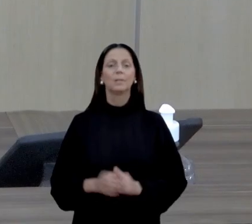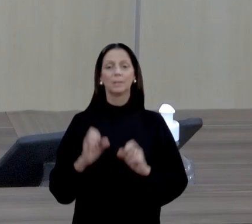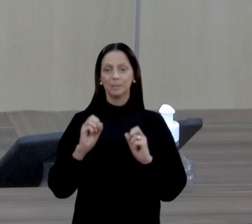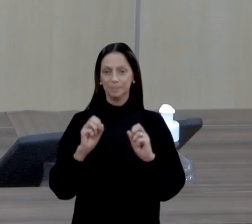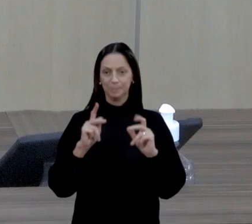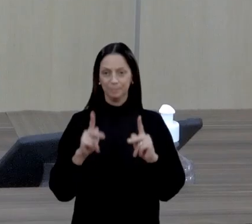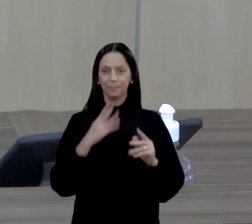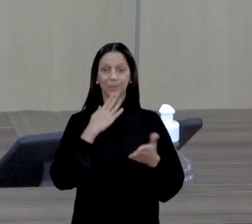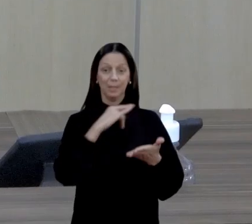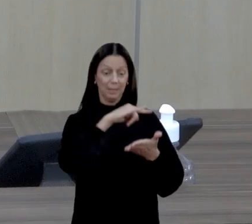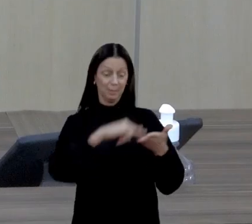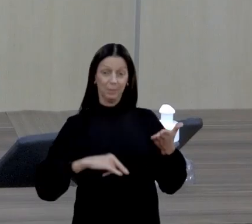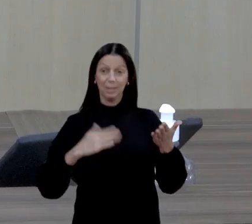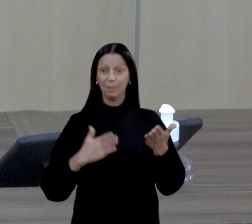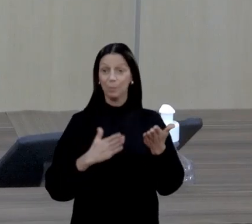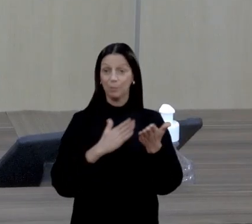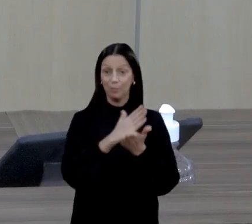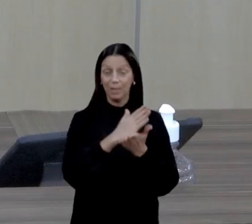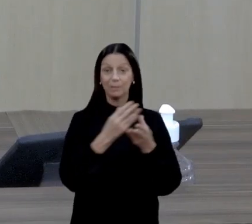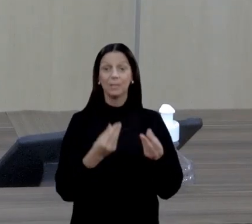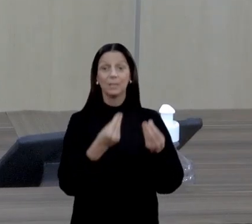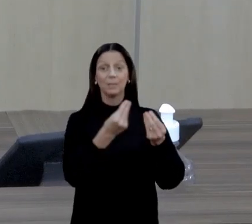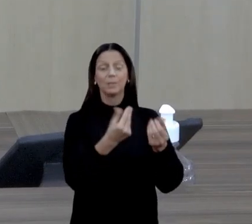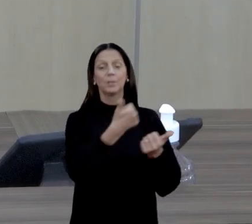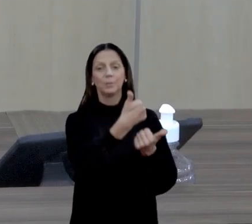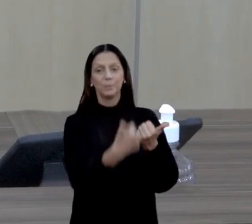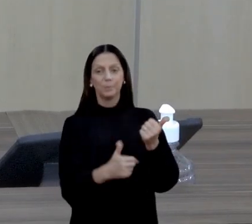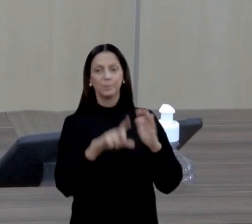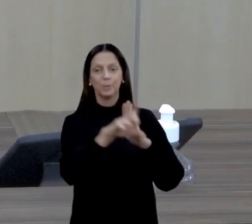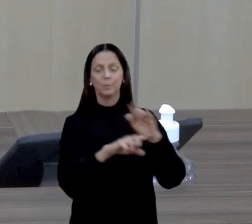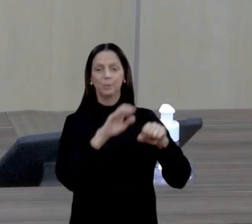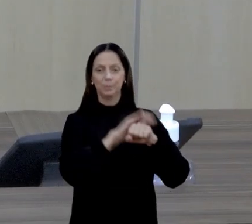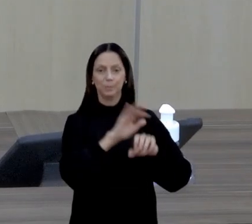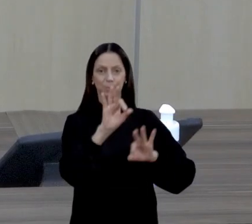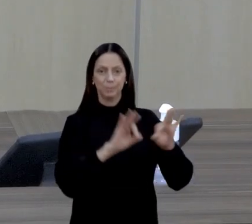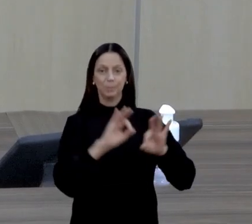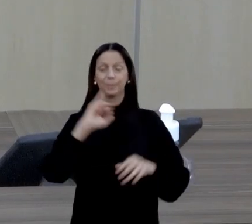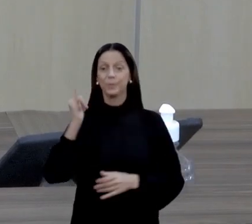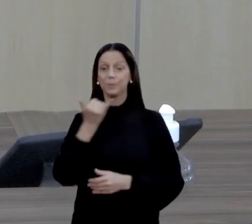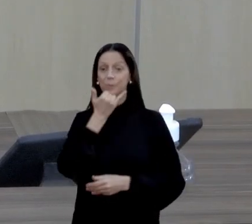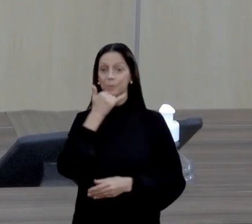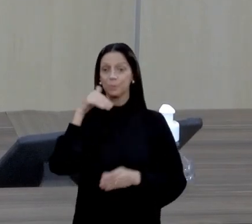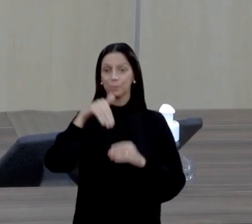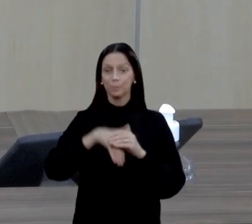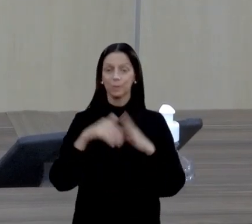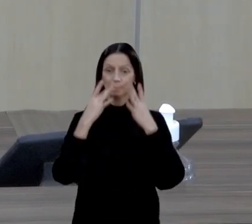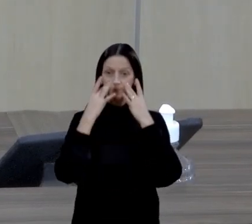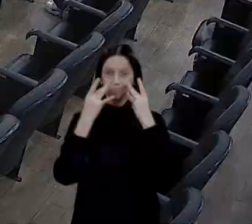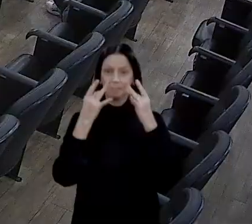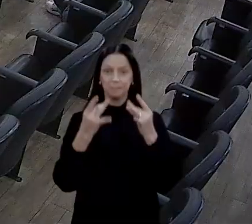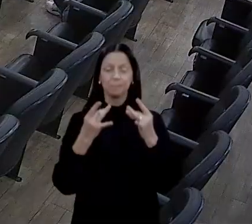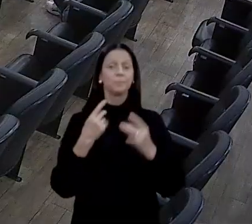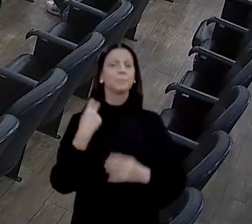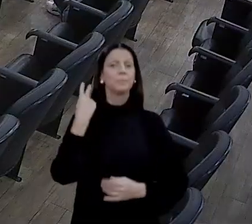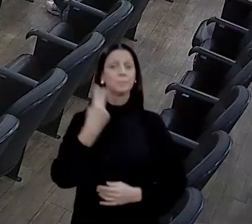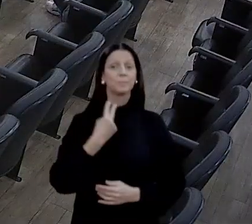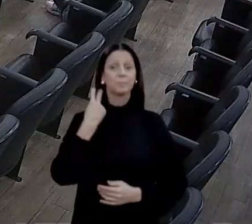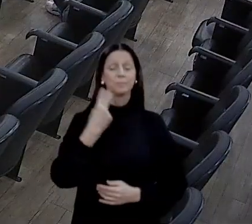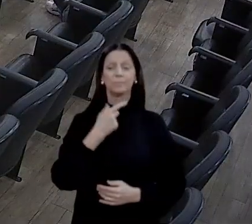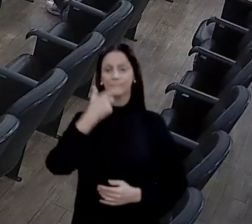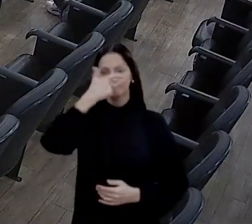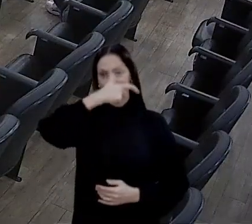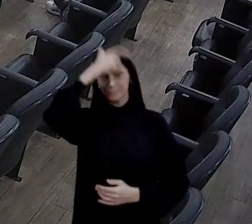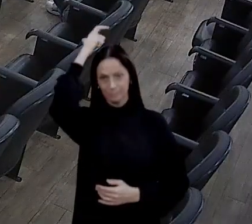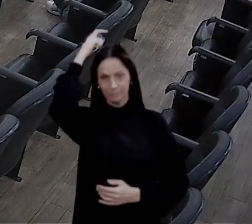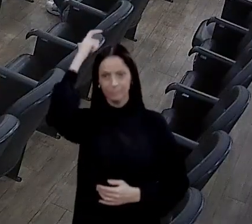Ok, requerimento aprovado e a diretoria executiva para as providências. Justificativa de voto, ouço o vereador Adriano